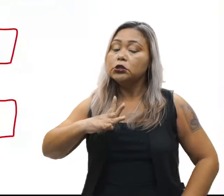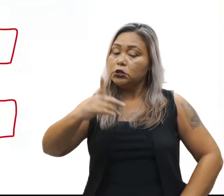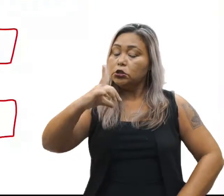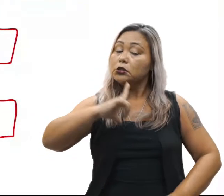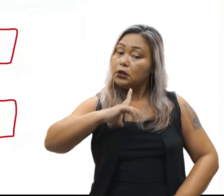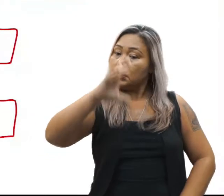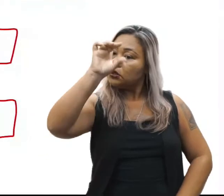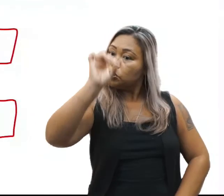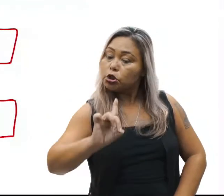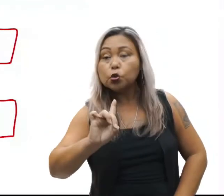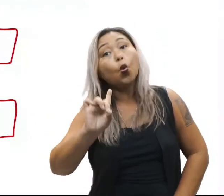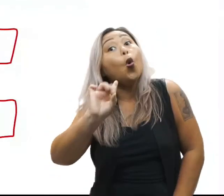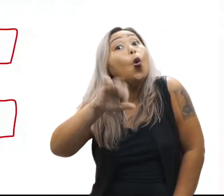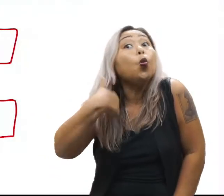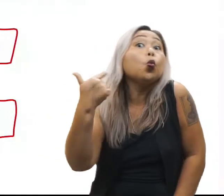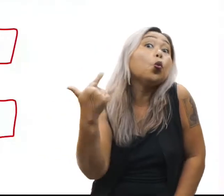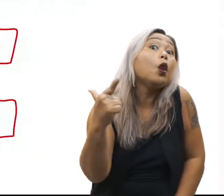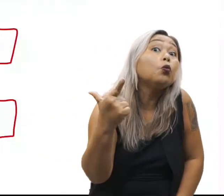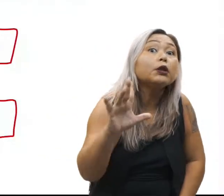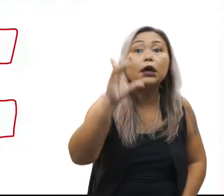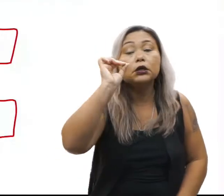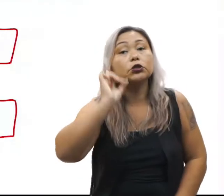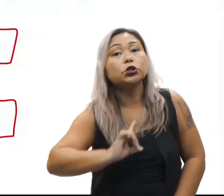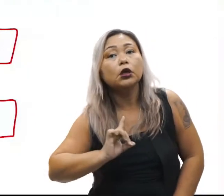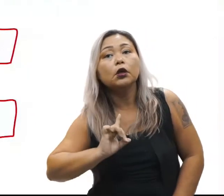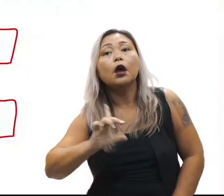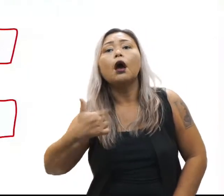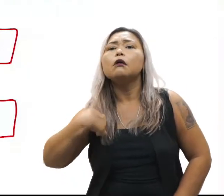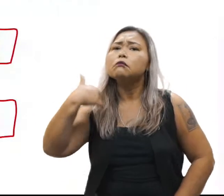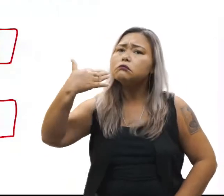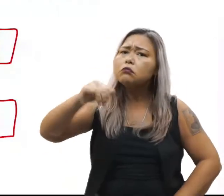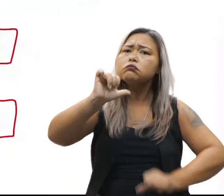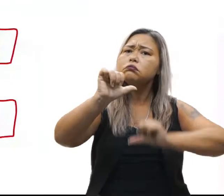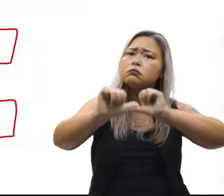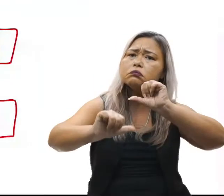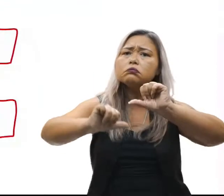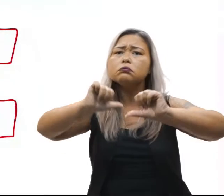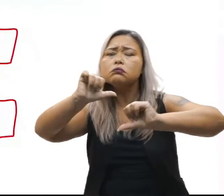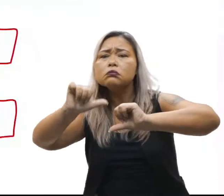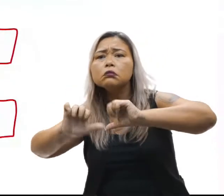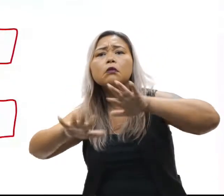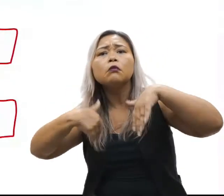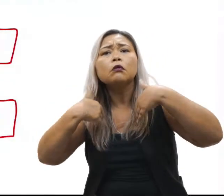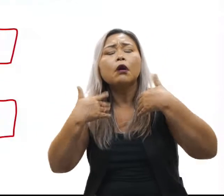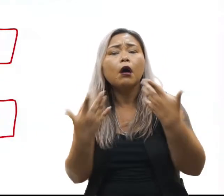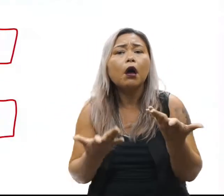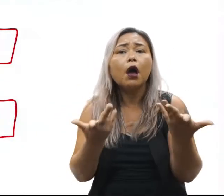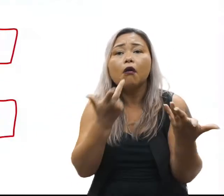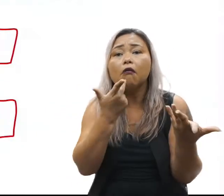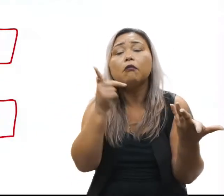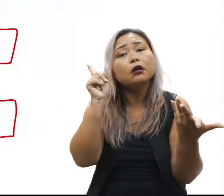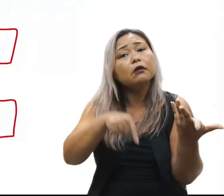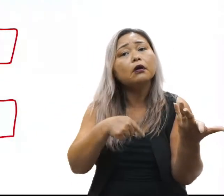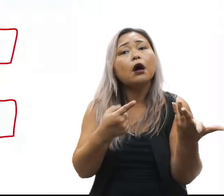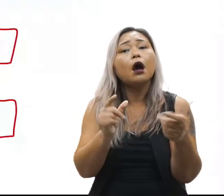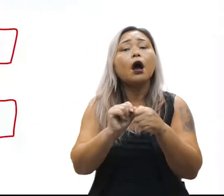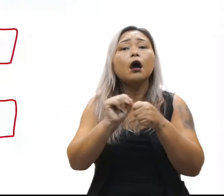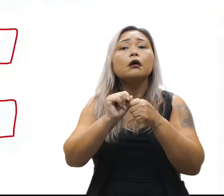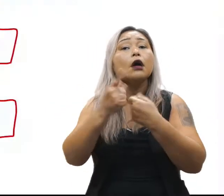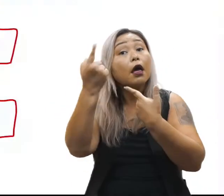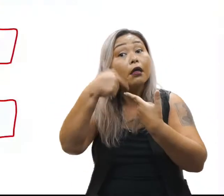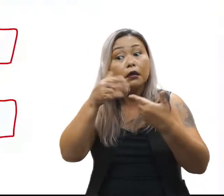direitos, passou, né, por essas mudanças. Uma delas que a gente pode dizer é a questão da